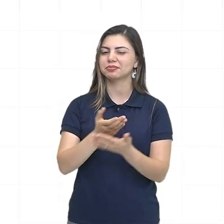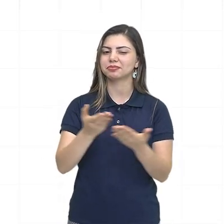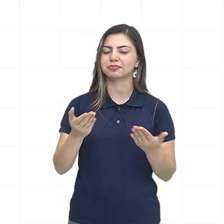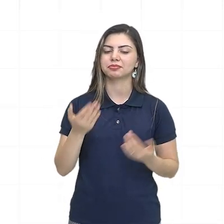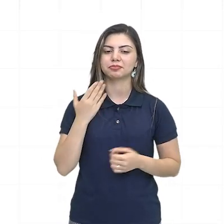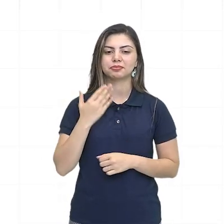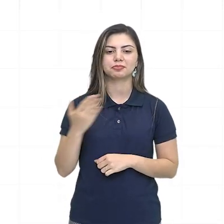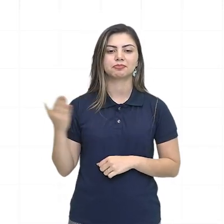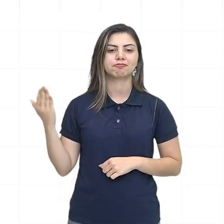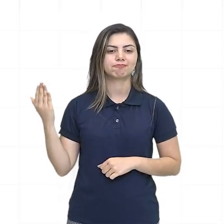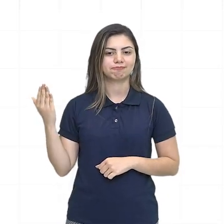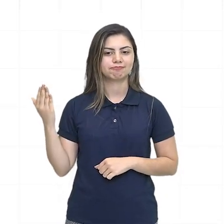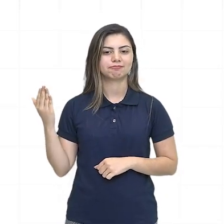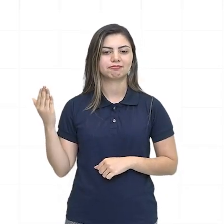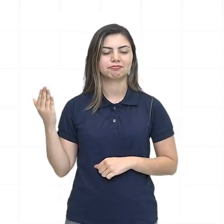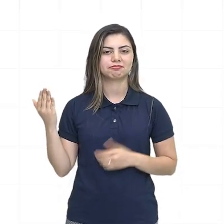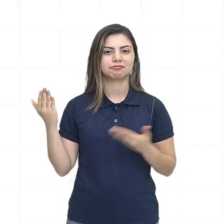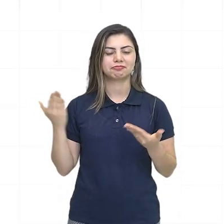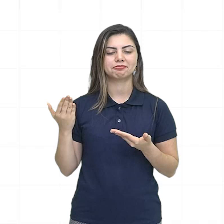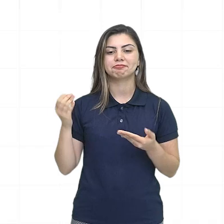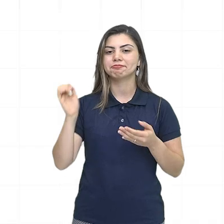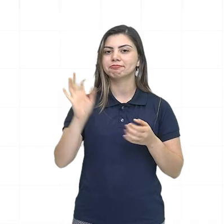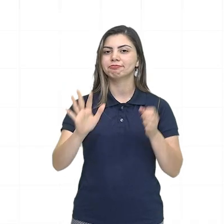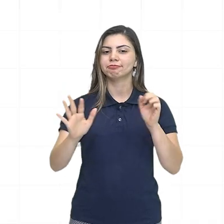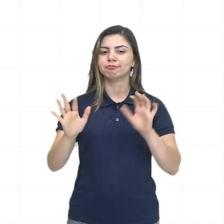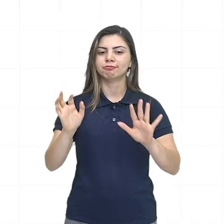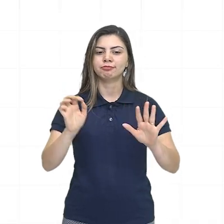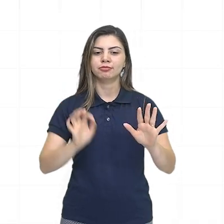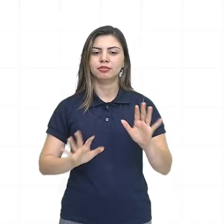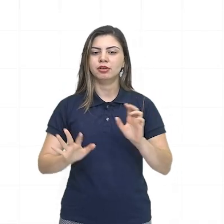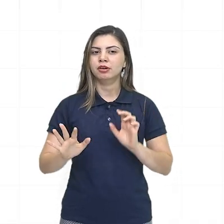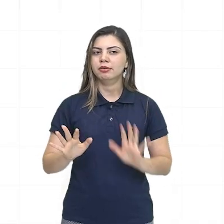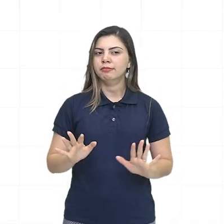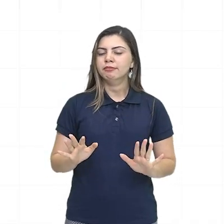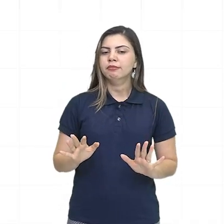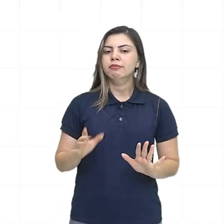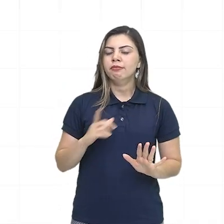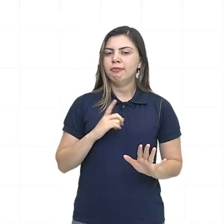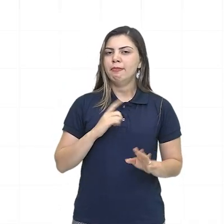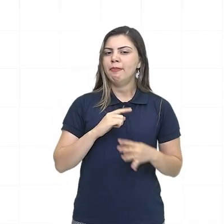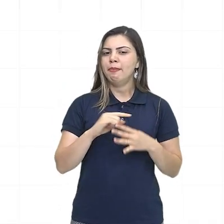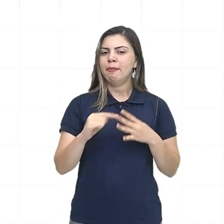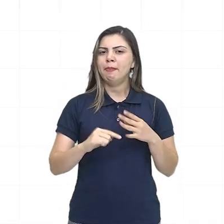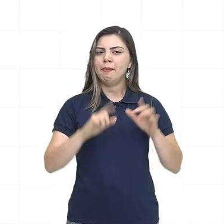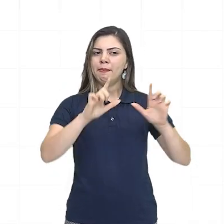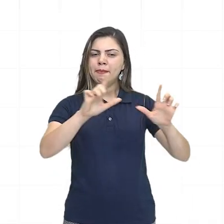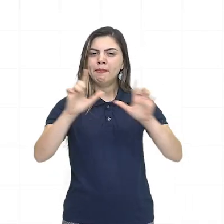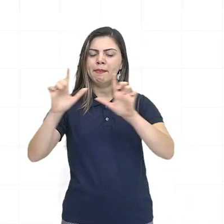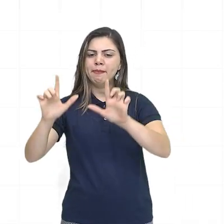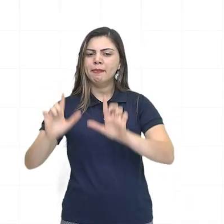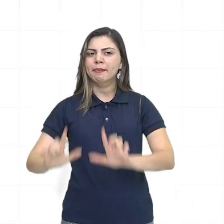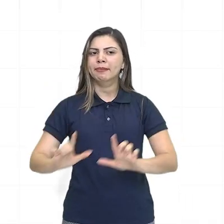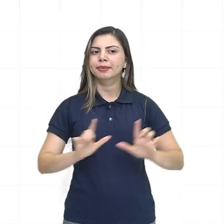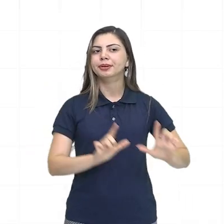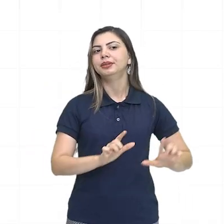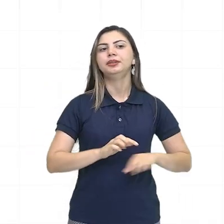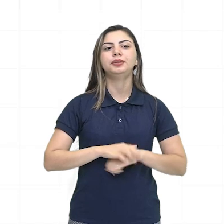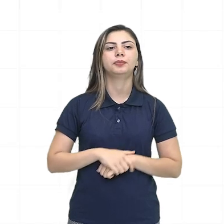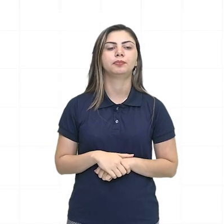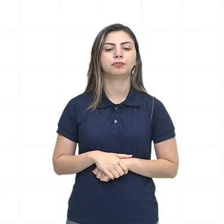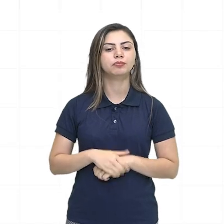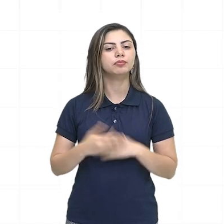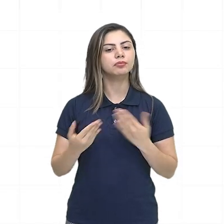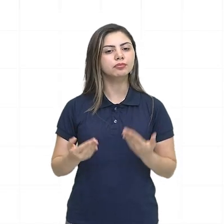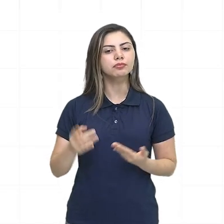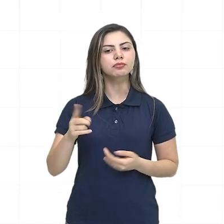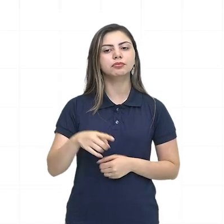nós temos aí esse belíssimo quadro, esse belíssimo mosaico. Está dividido em 4 imagens aí. São imagens do